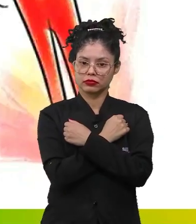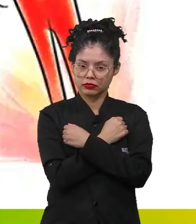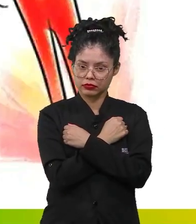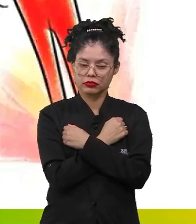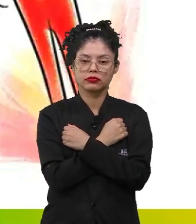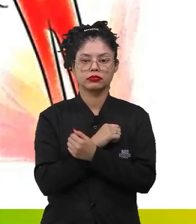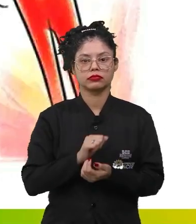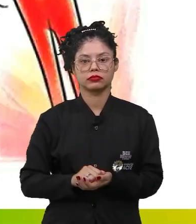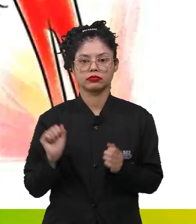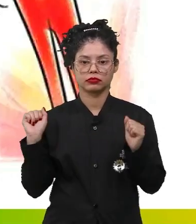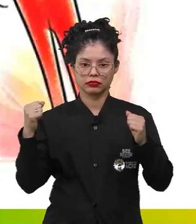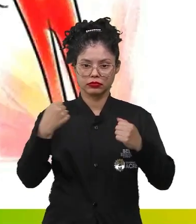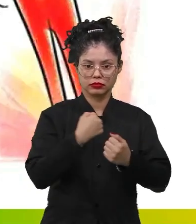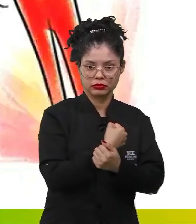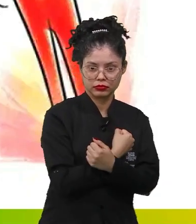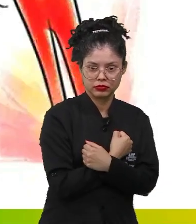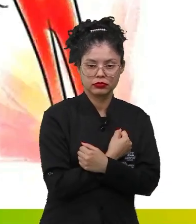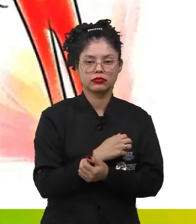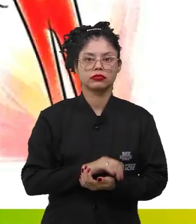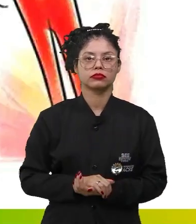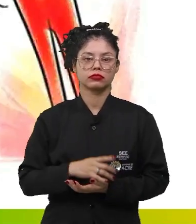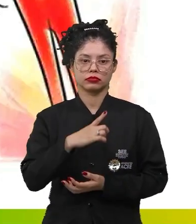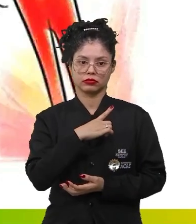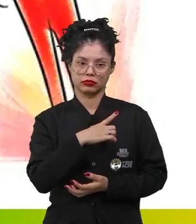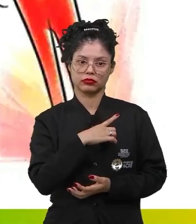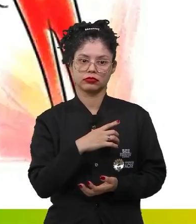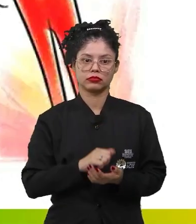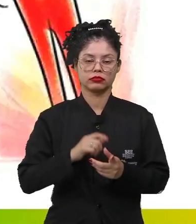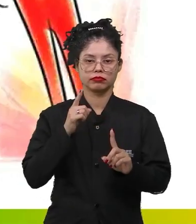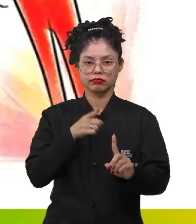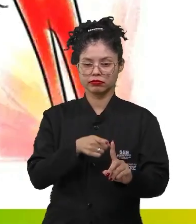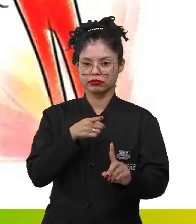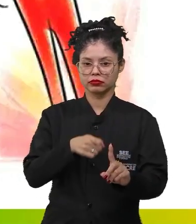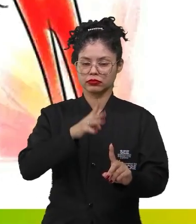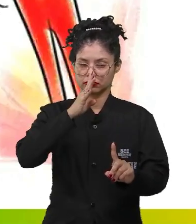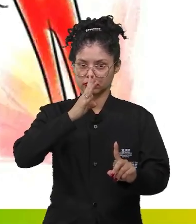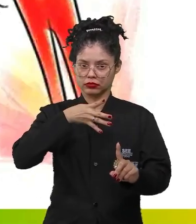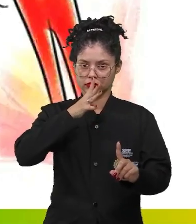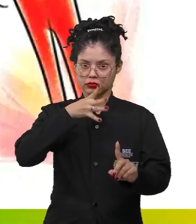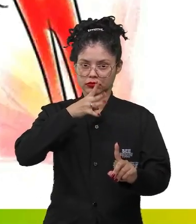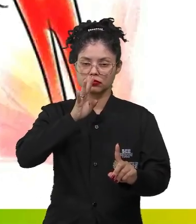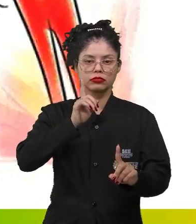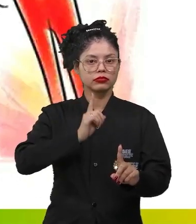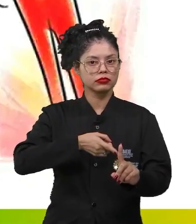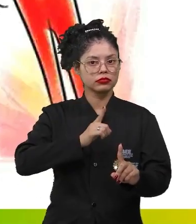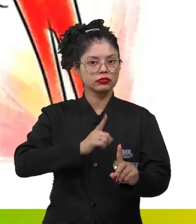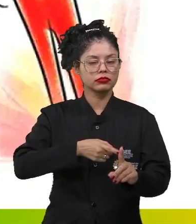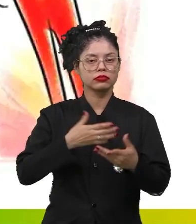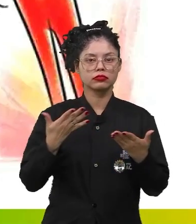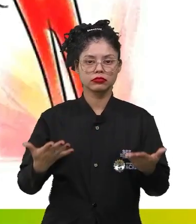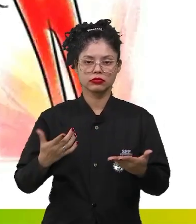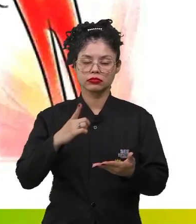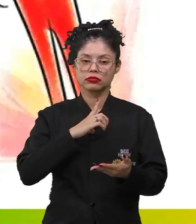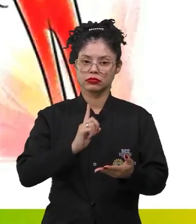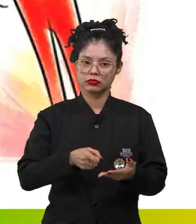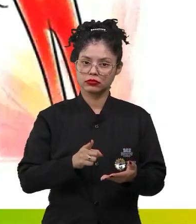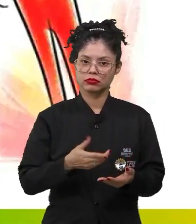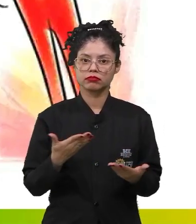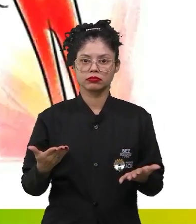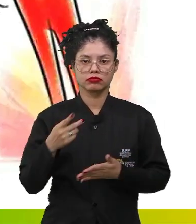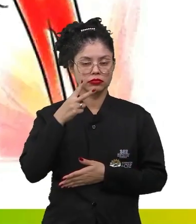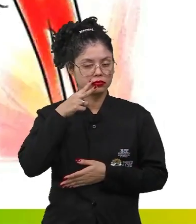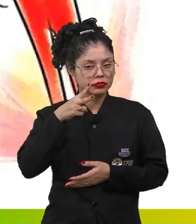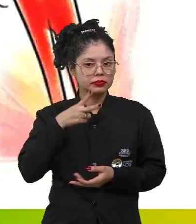estão cobertas por uma bandeira e elas estão sendo o quê? Criticadas, estão sendo xingadas à medida que